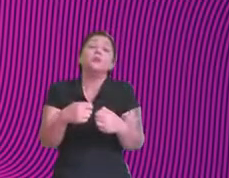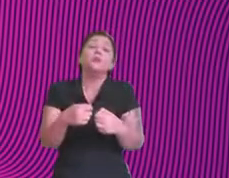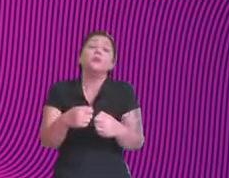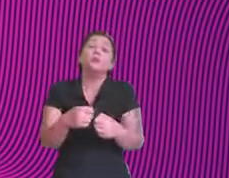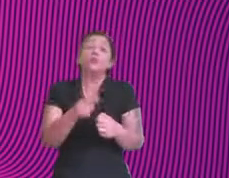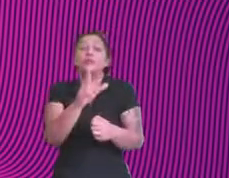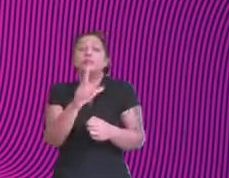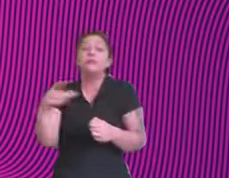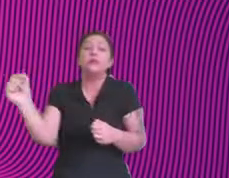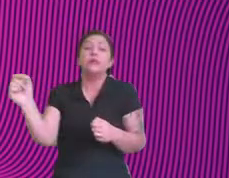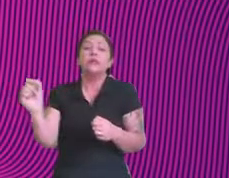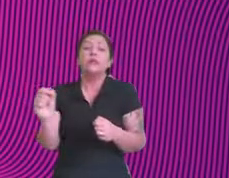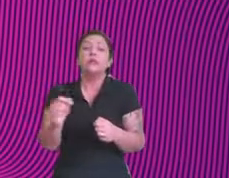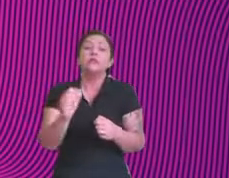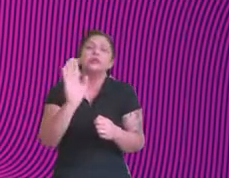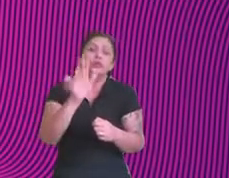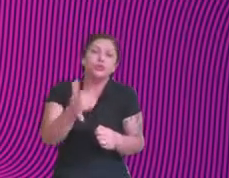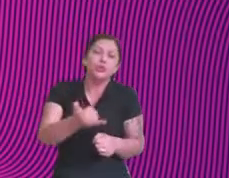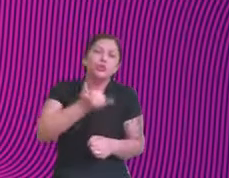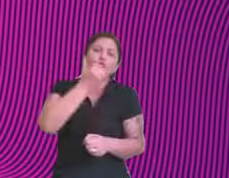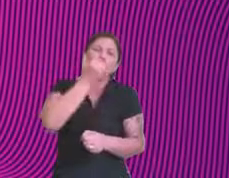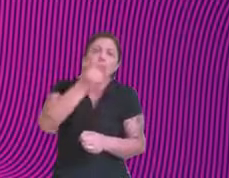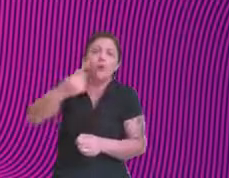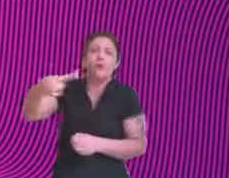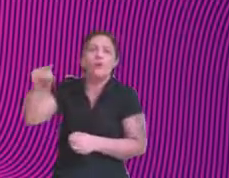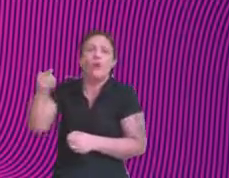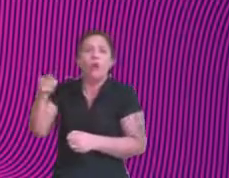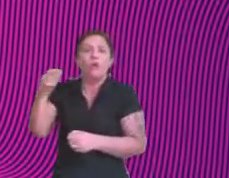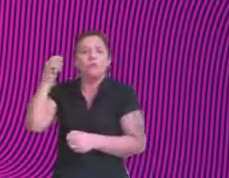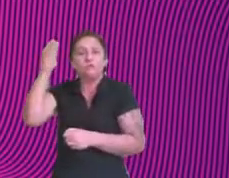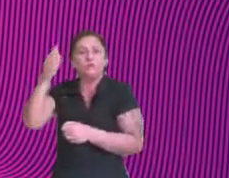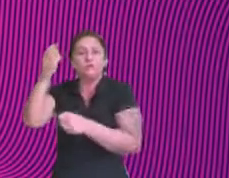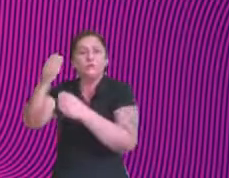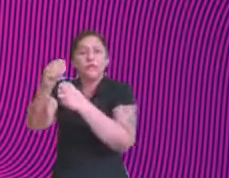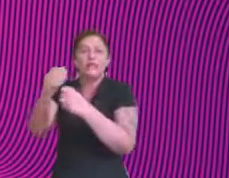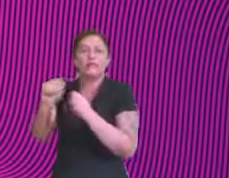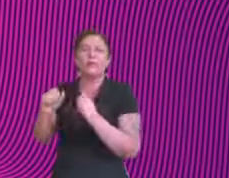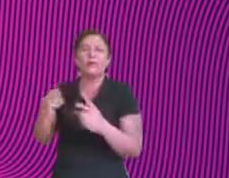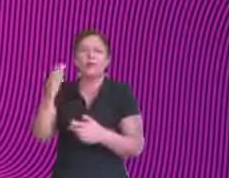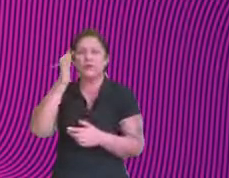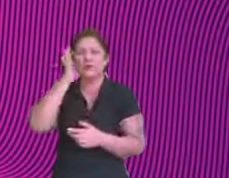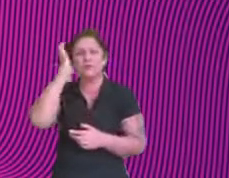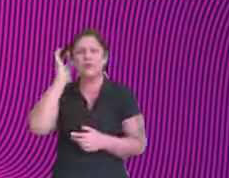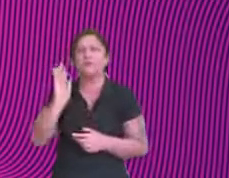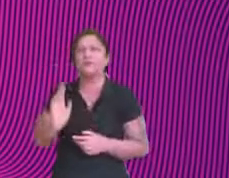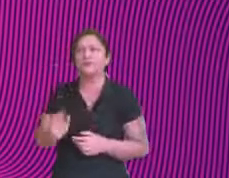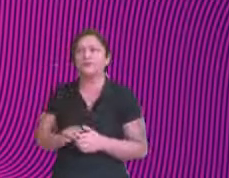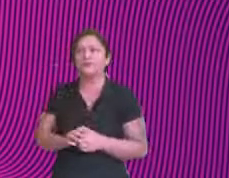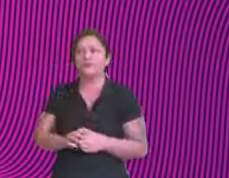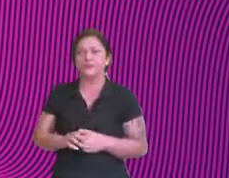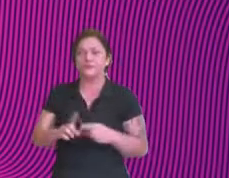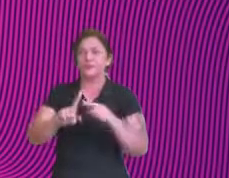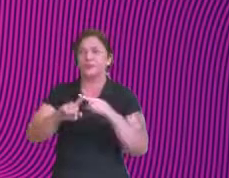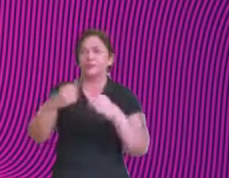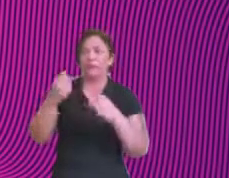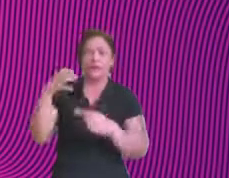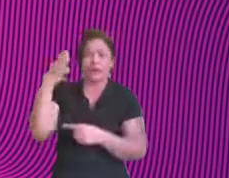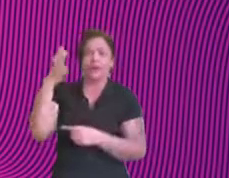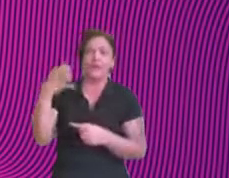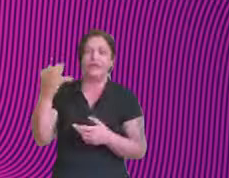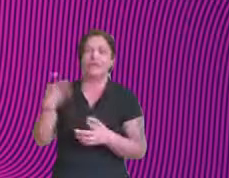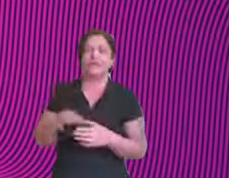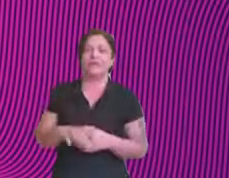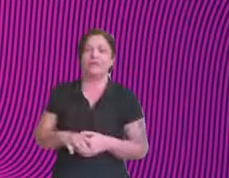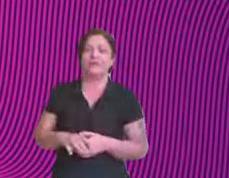tá? Peço desculpa que eu vou ter que entrar num outro simpósio, às vezes as coisas bateram juntas, tudo vai cair junto. Mas mais uma vez, de coração... Obrigada pela